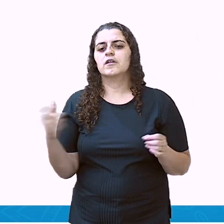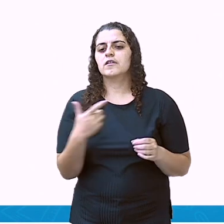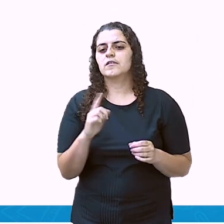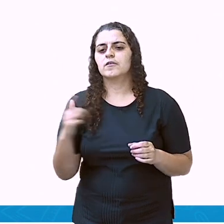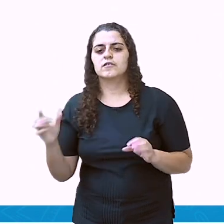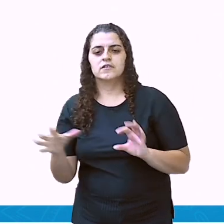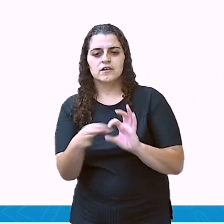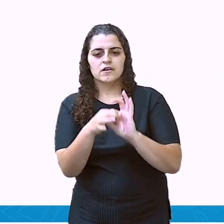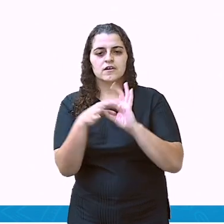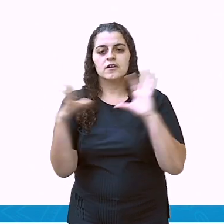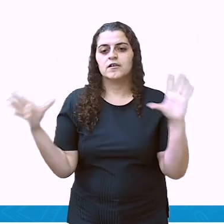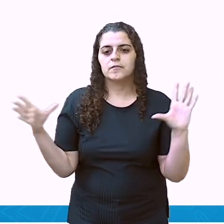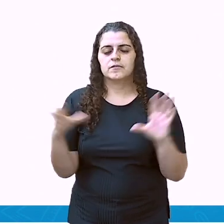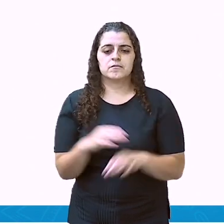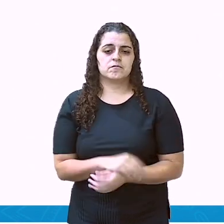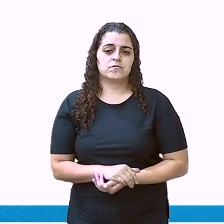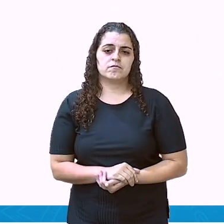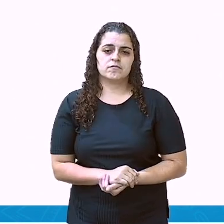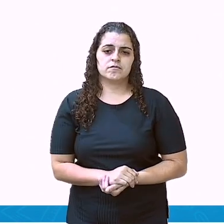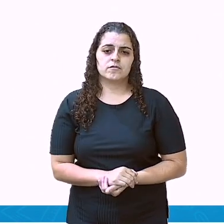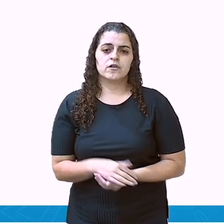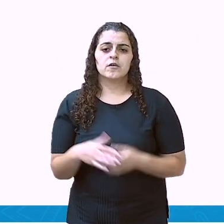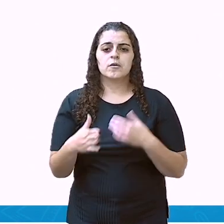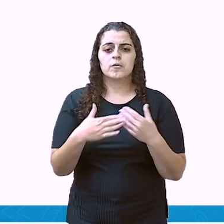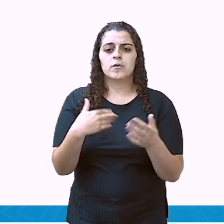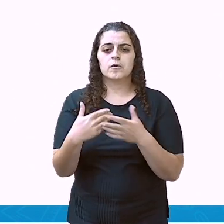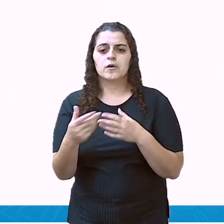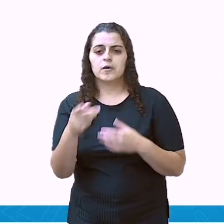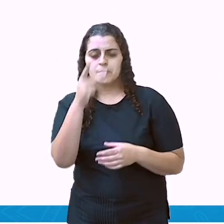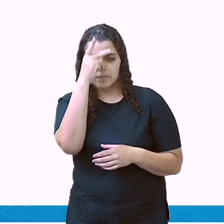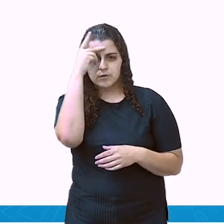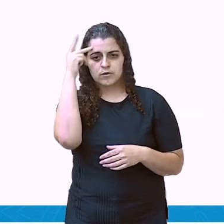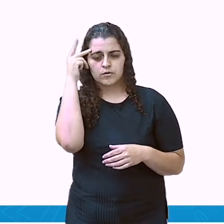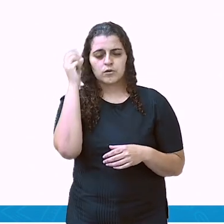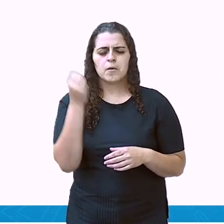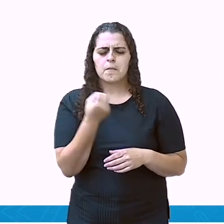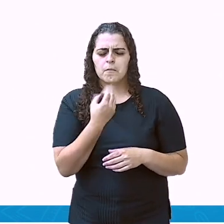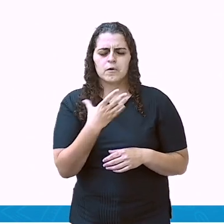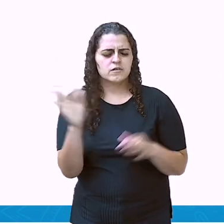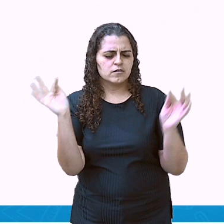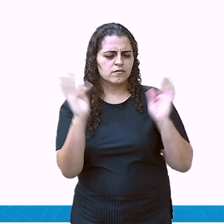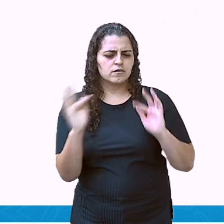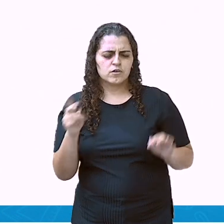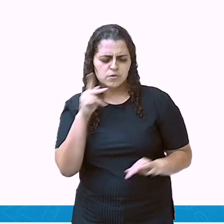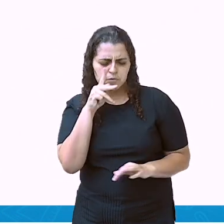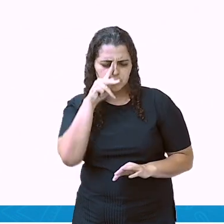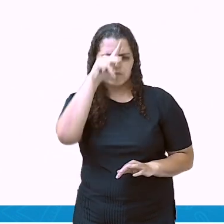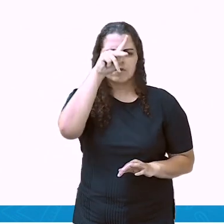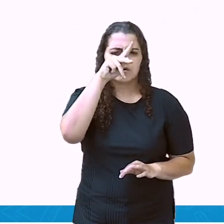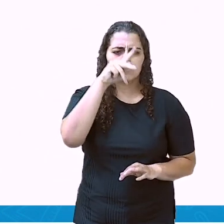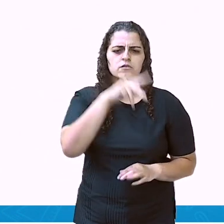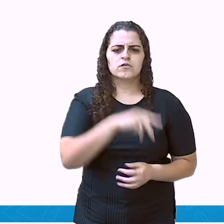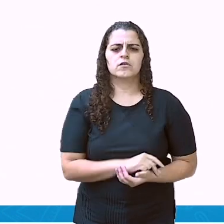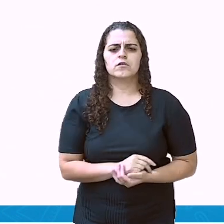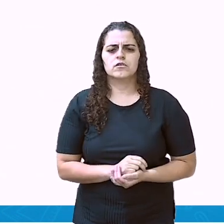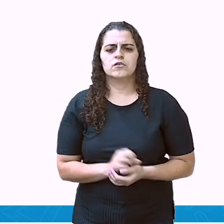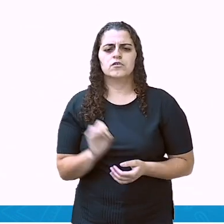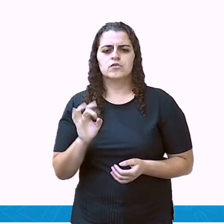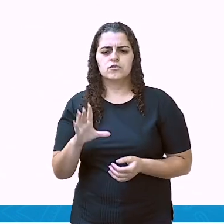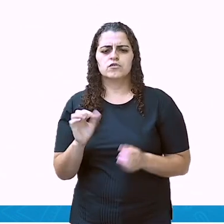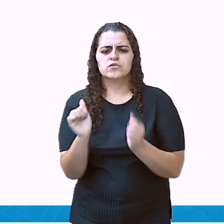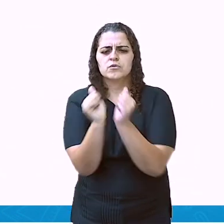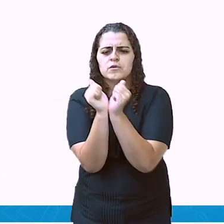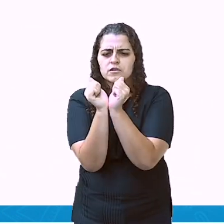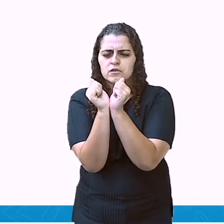é não ter liberdade. Qualquer pessoa pode ser feliz e pode ser forte, mas é só